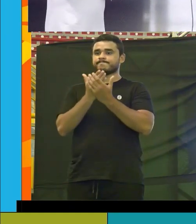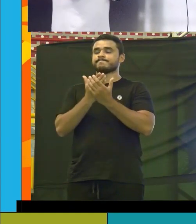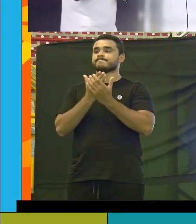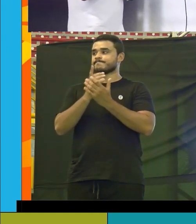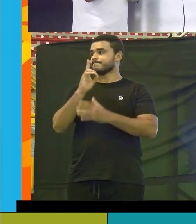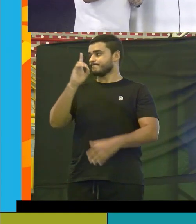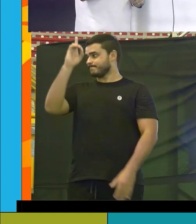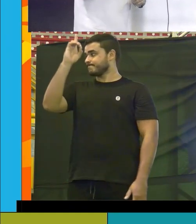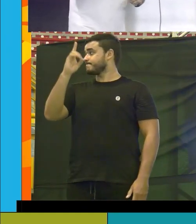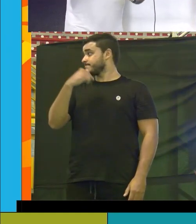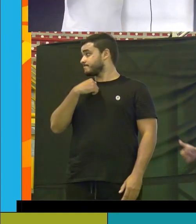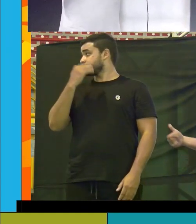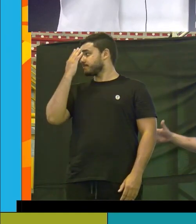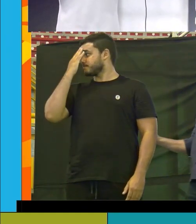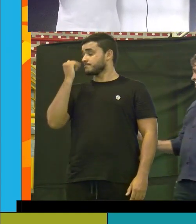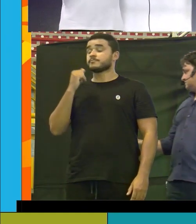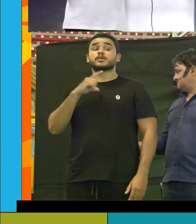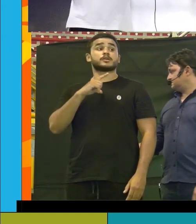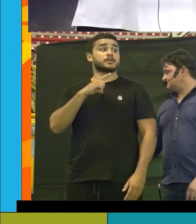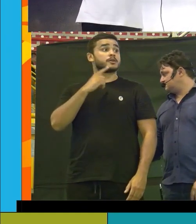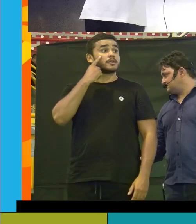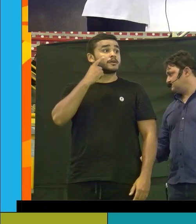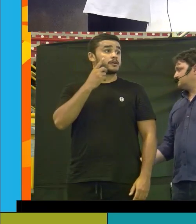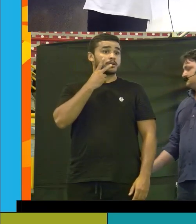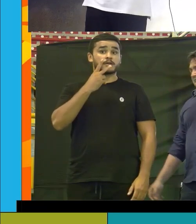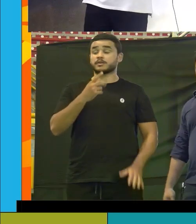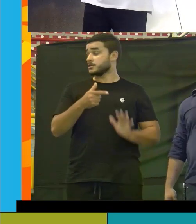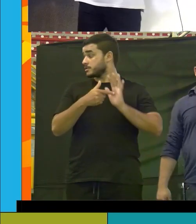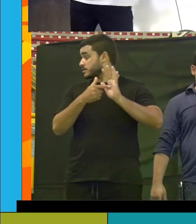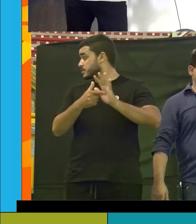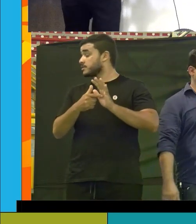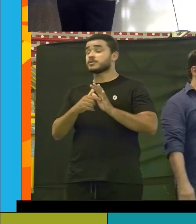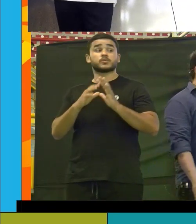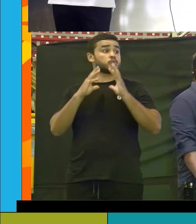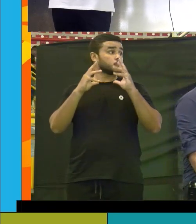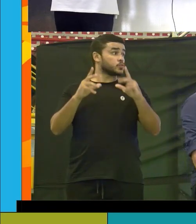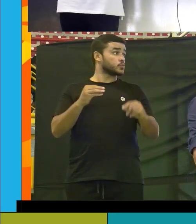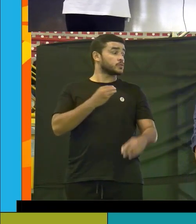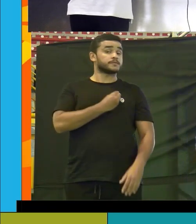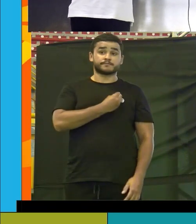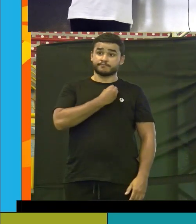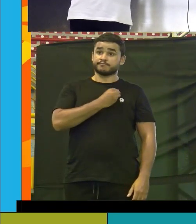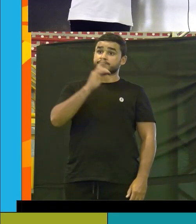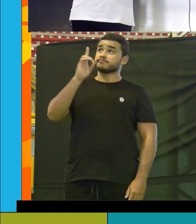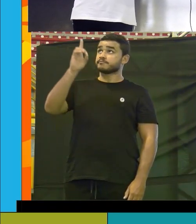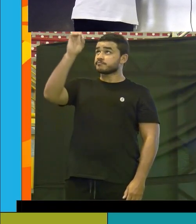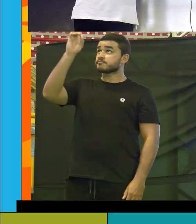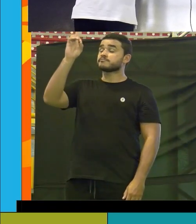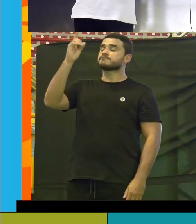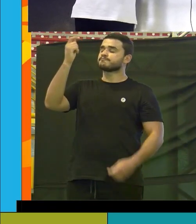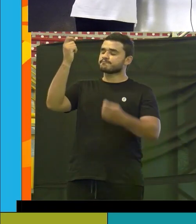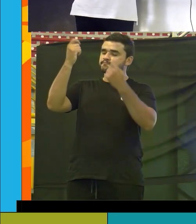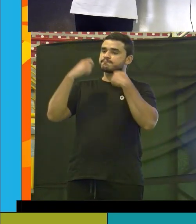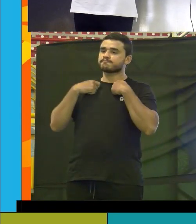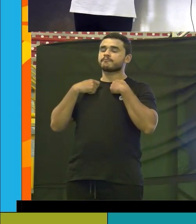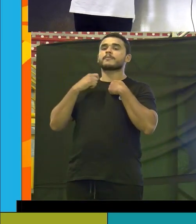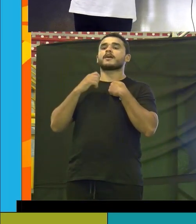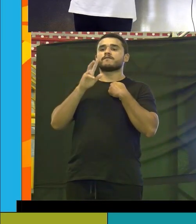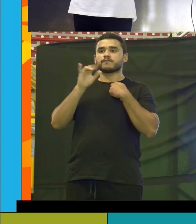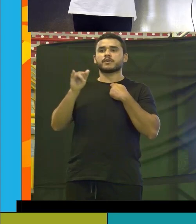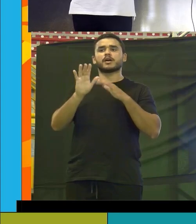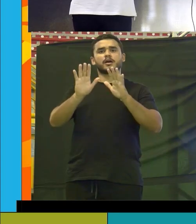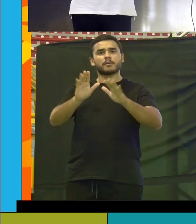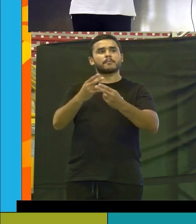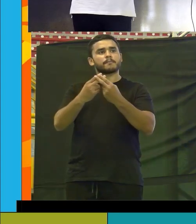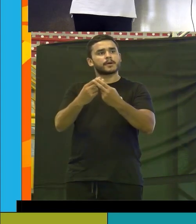cristão. E a palavra de Deus, ela diz o seguinte, que tudo na vida tem um preço. E tudo na vida tem um